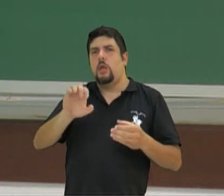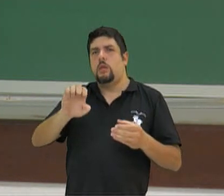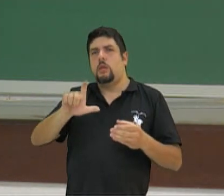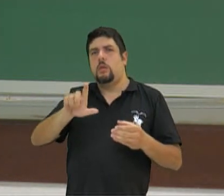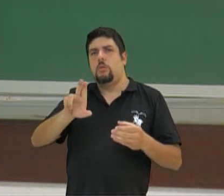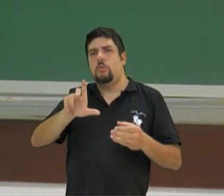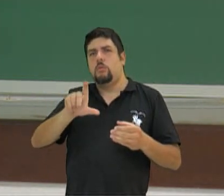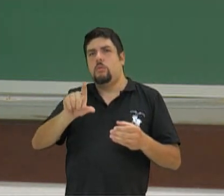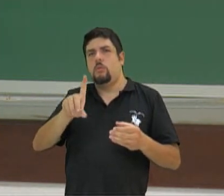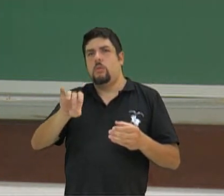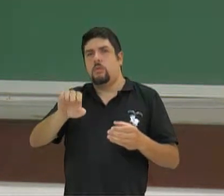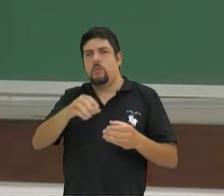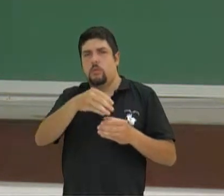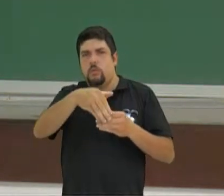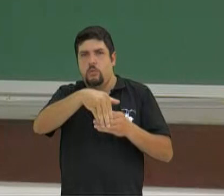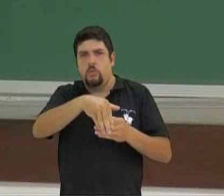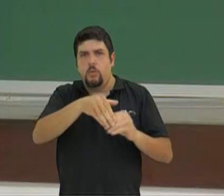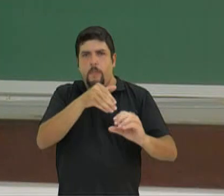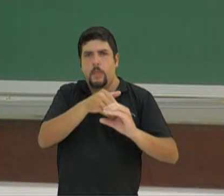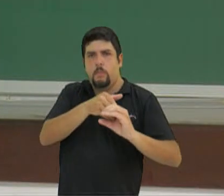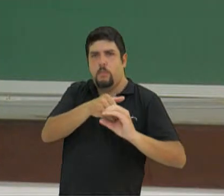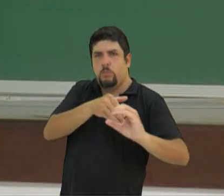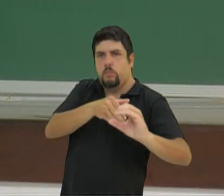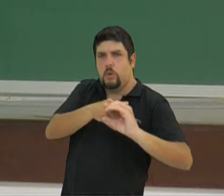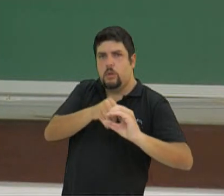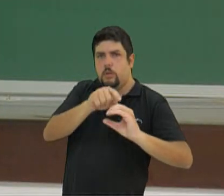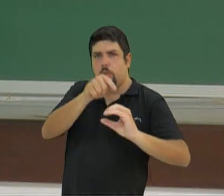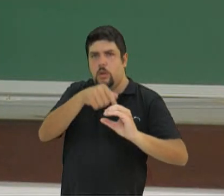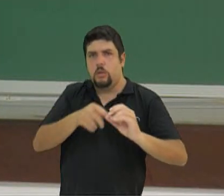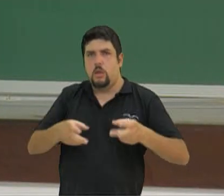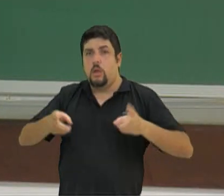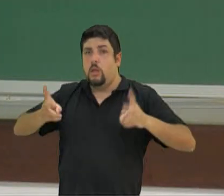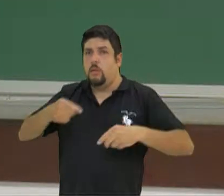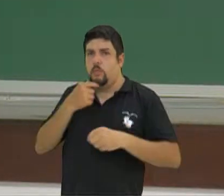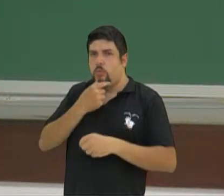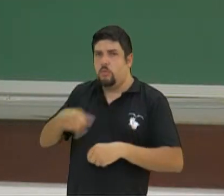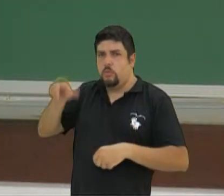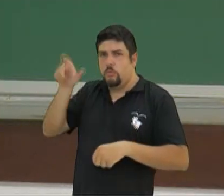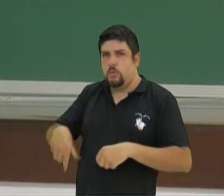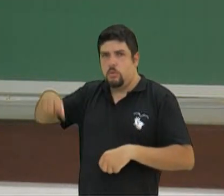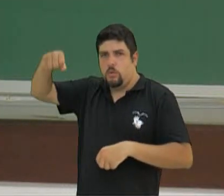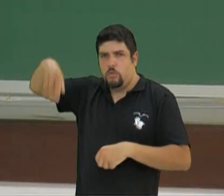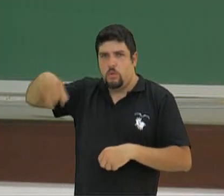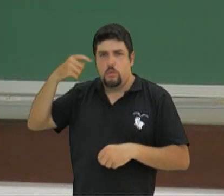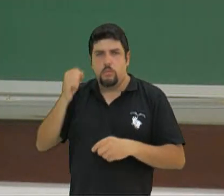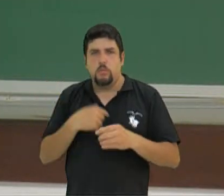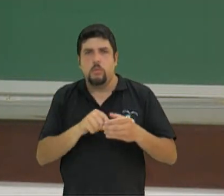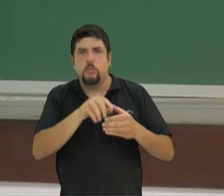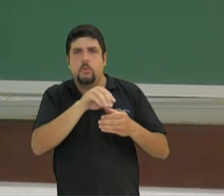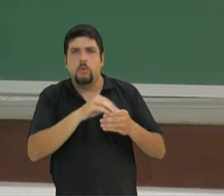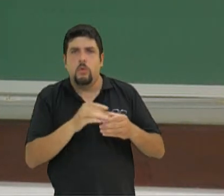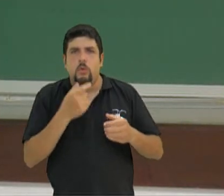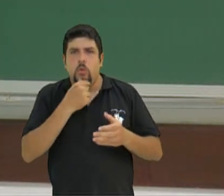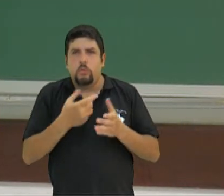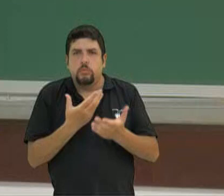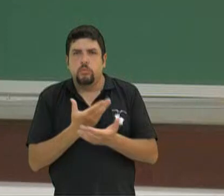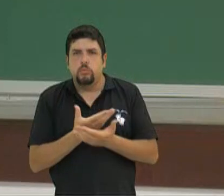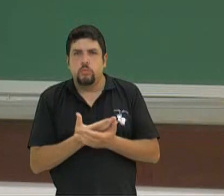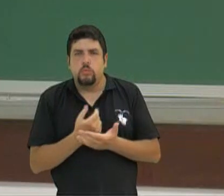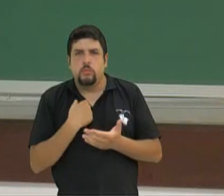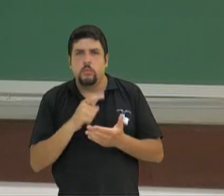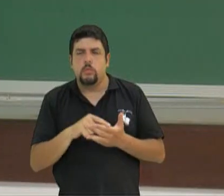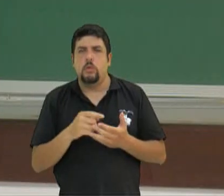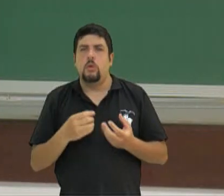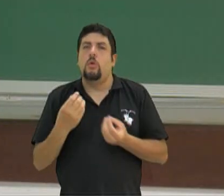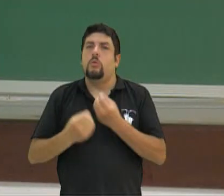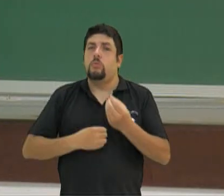projetá-las através das lentes. Então, ele já tinha, lembra, o mesmo cara da luz lá, da empresa, tudo. Então, ele foi atrás desse estudioso, a ciência está muito